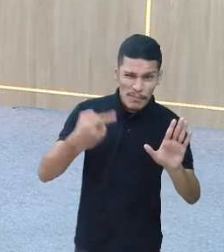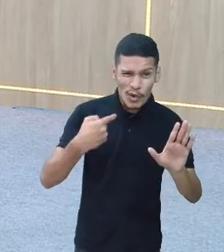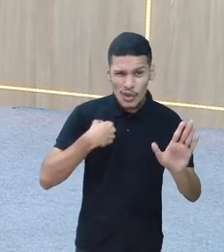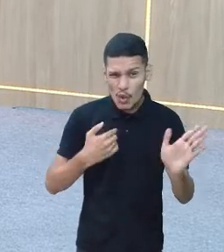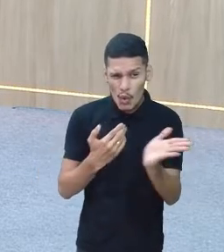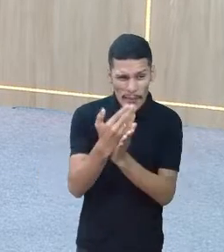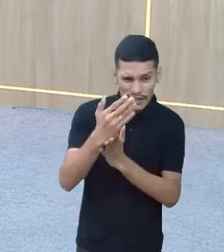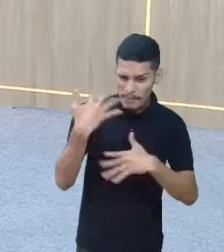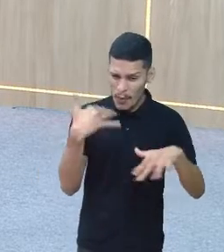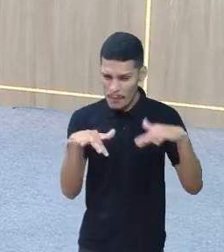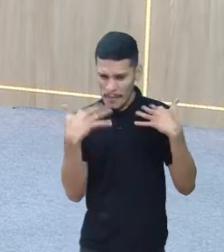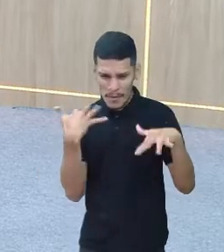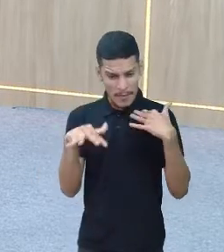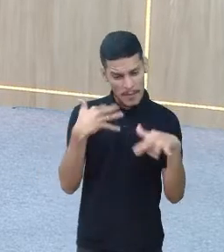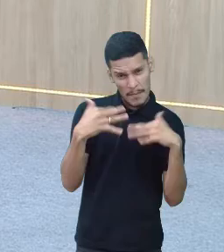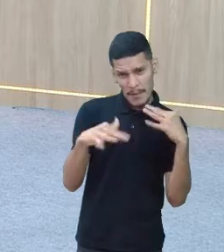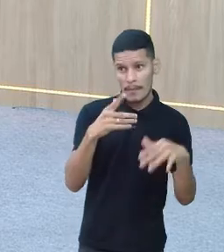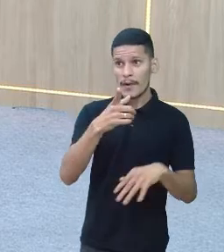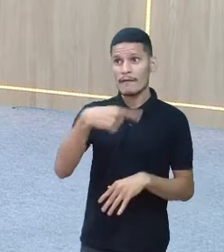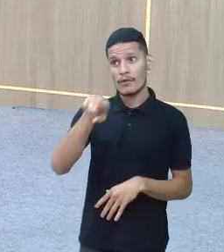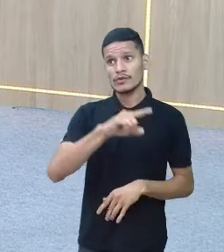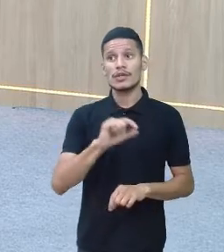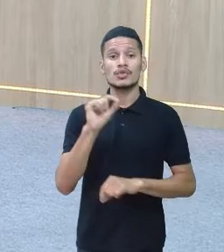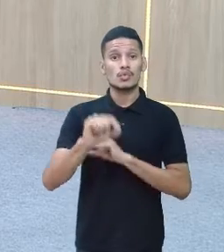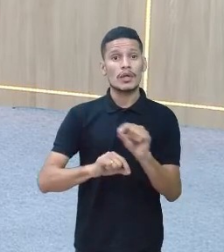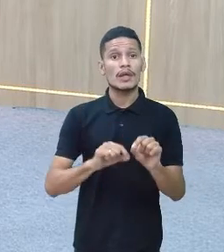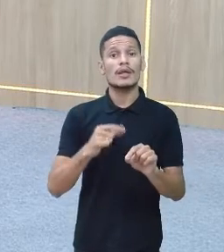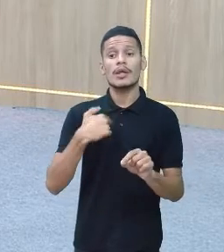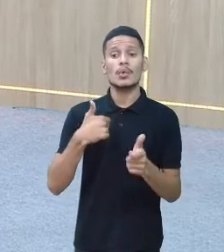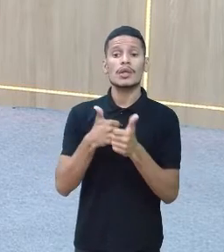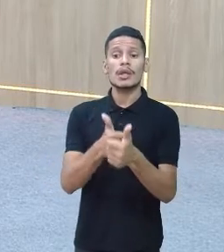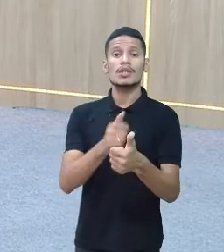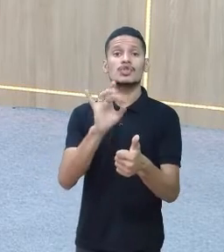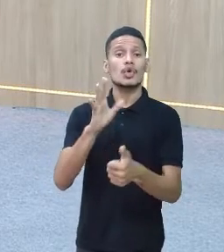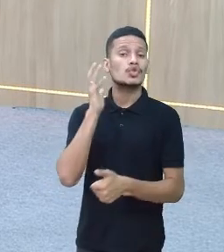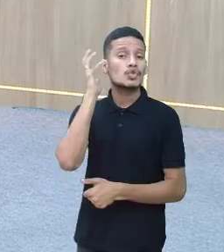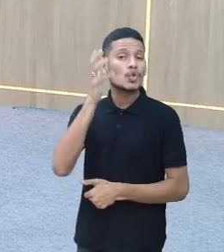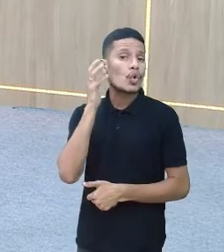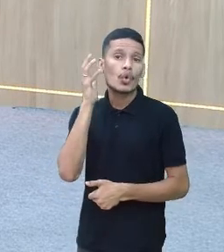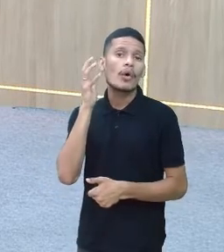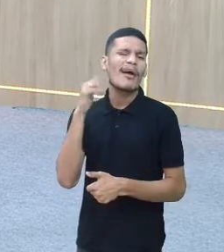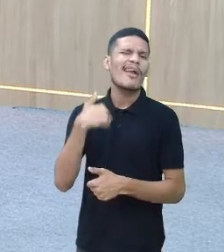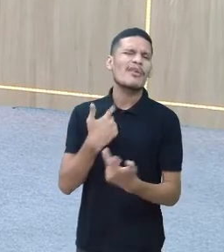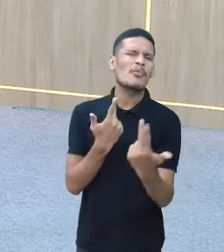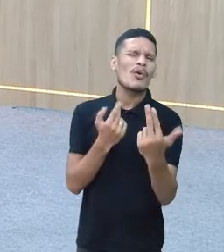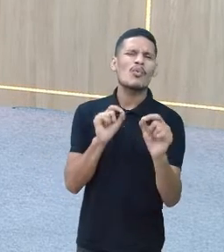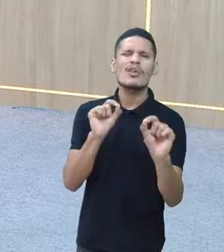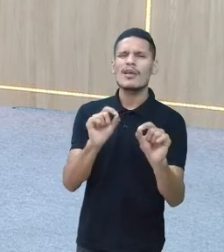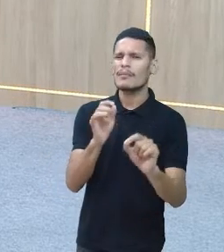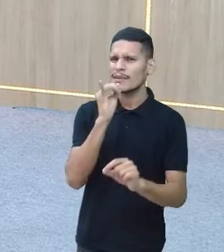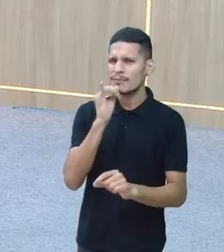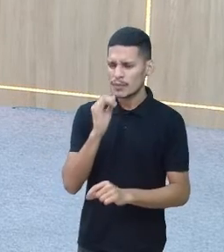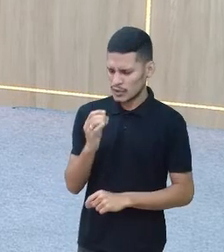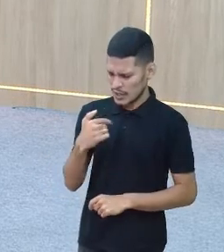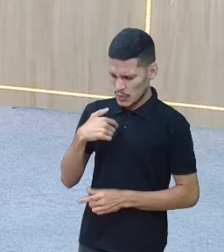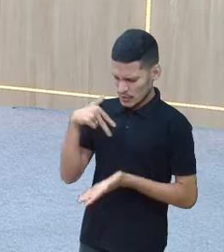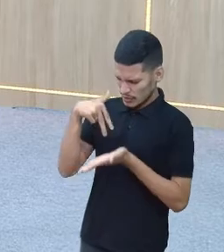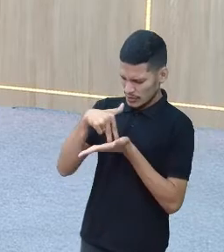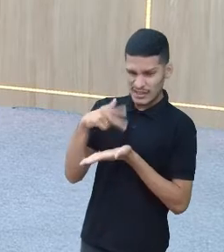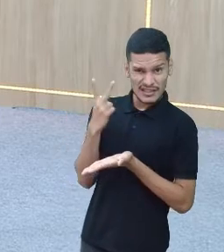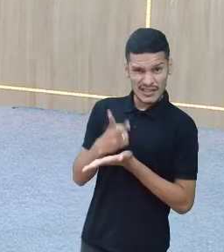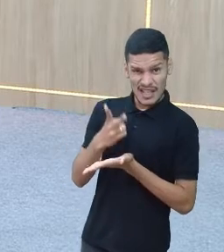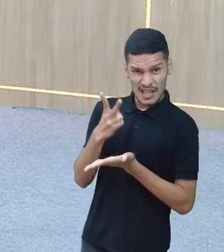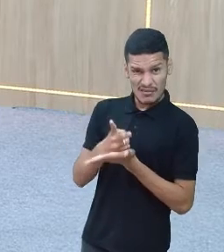comecei a me locomover, eu comecei a ser guiado apenas pelo som. E aí é como se mesmo estando aqui